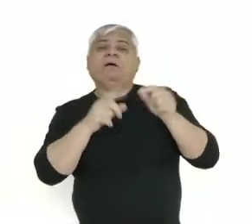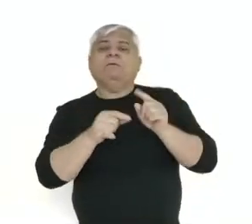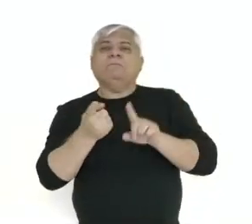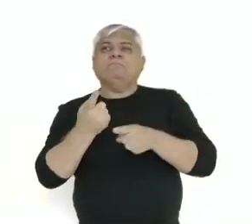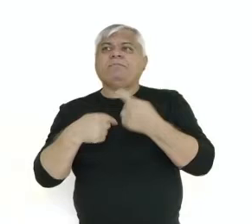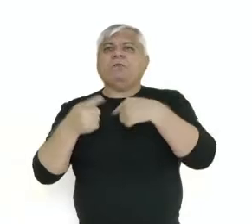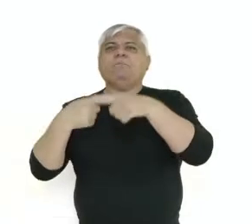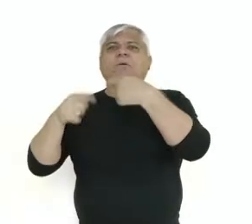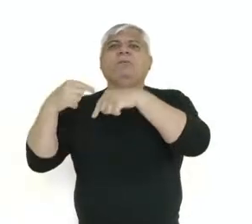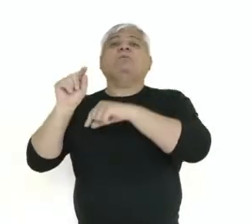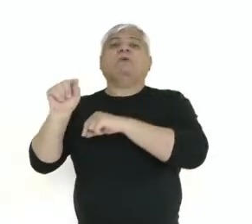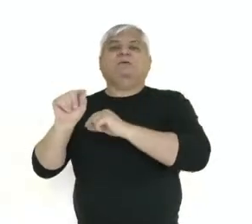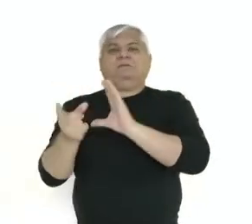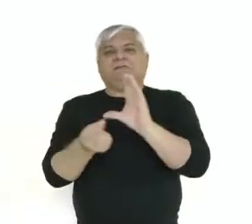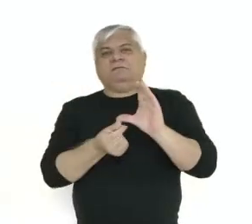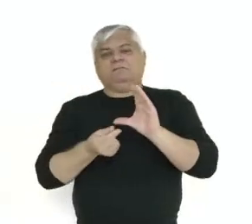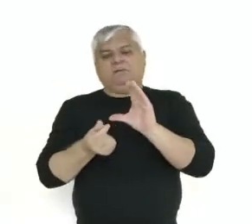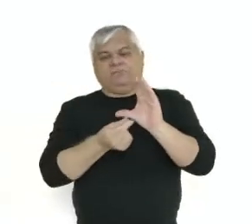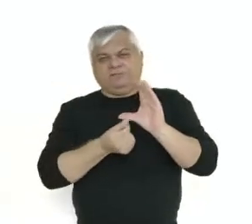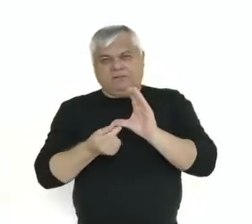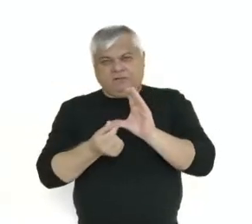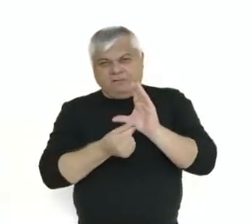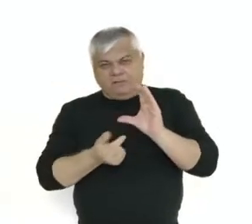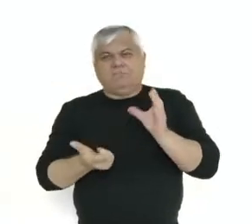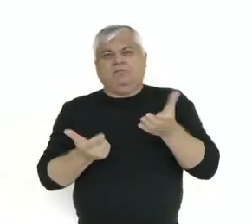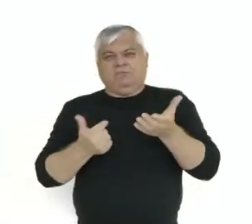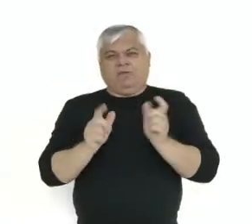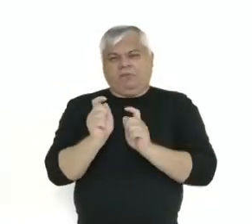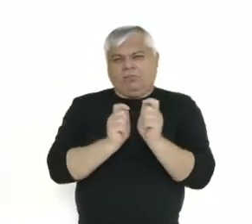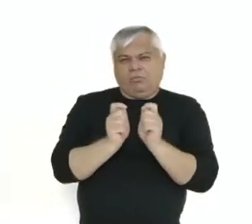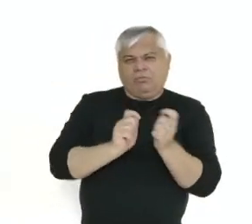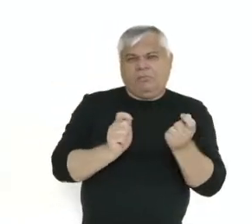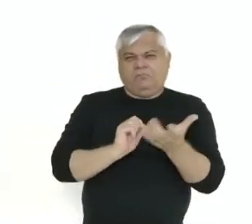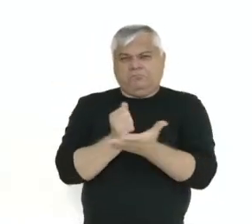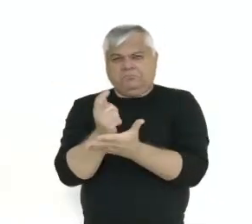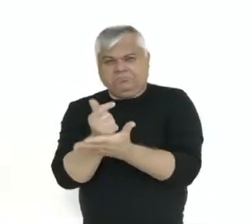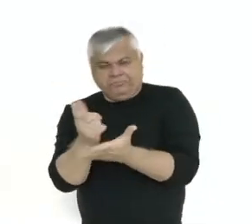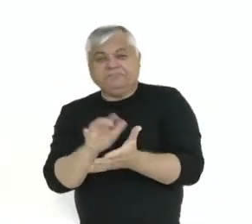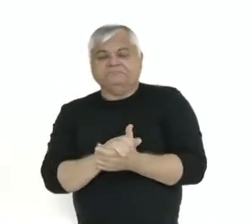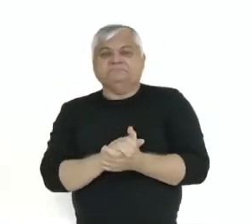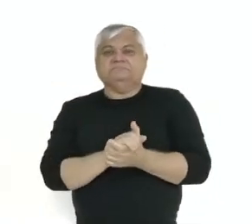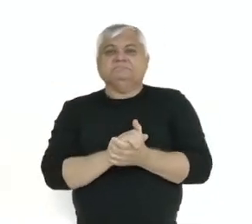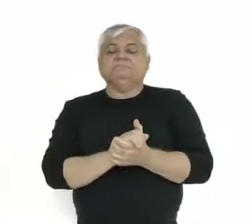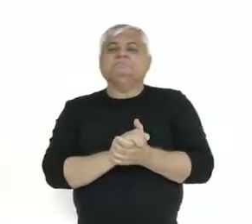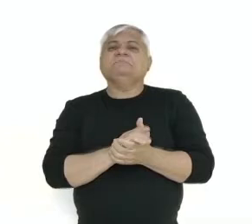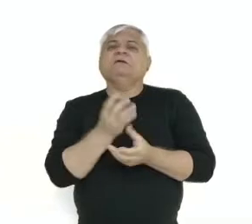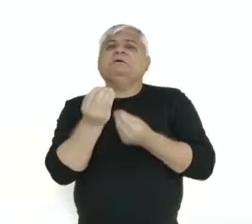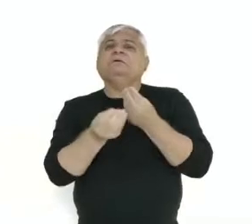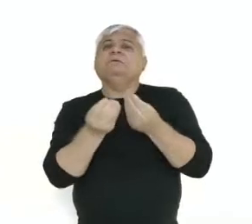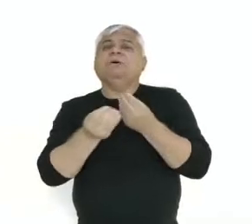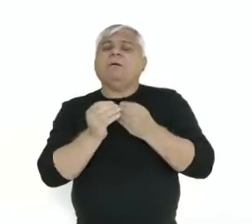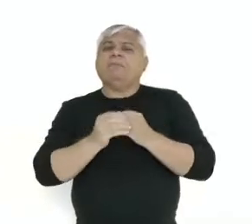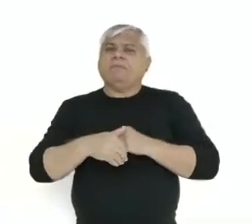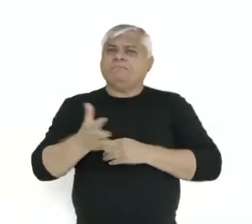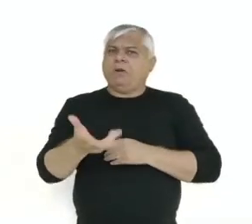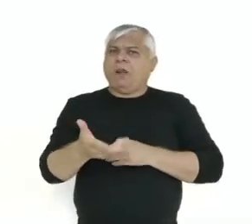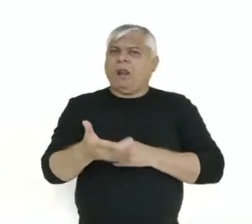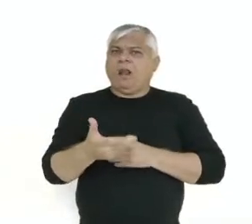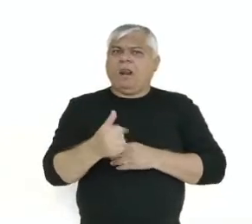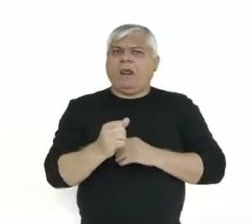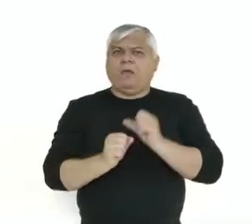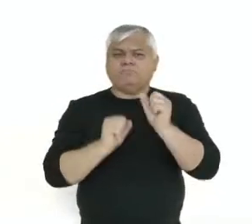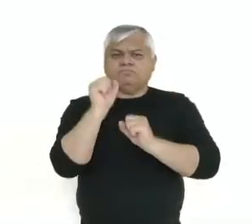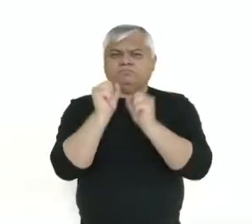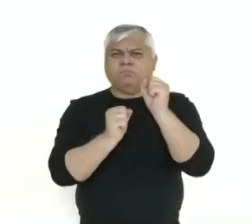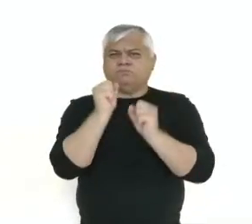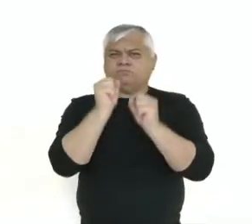do capitalismo, sistema capitalista, né, econômico, né, associado a uma forte aceleração industrial.